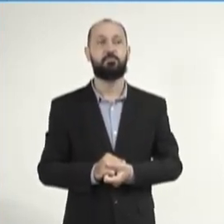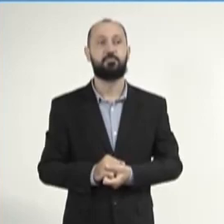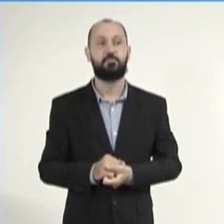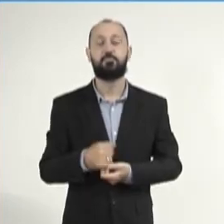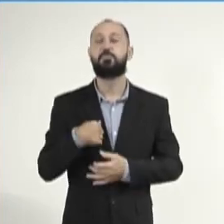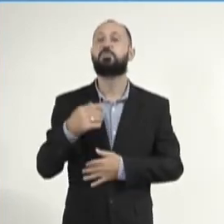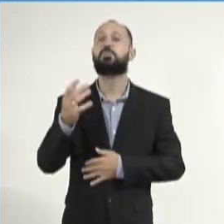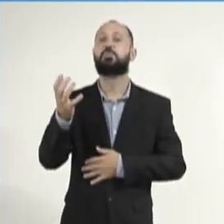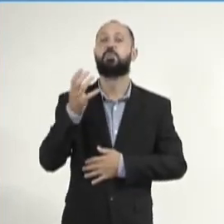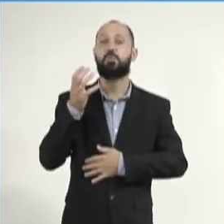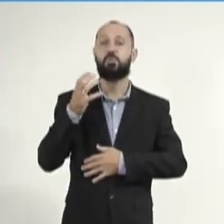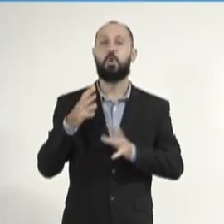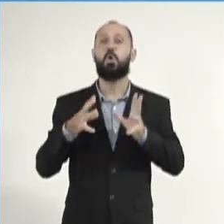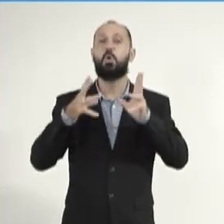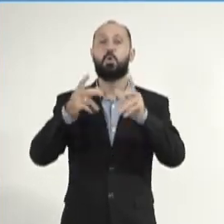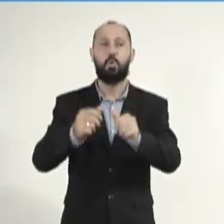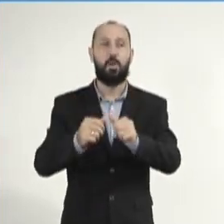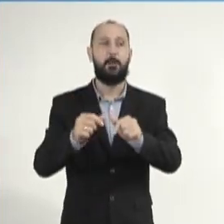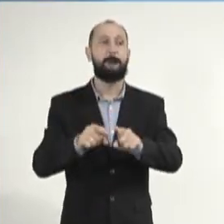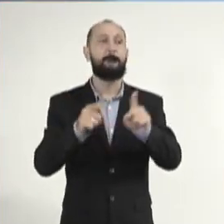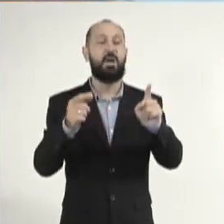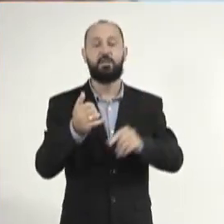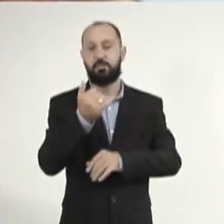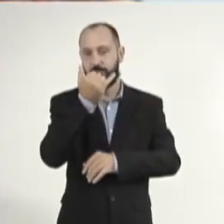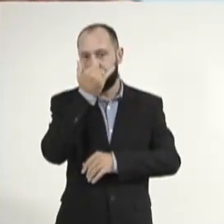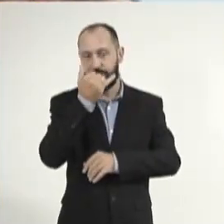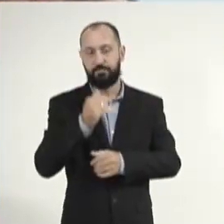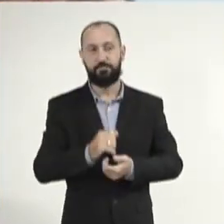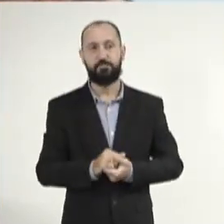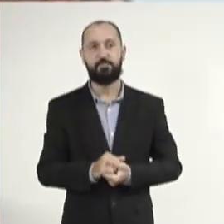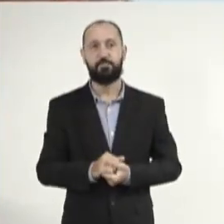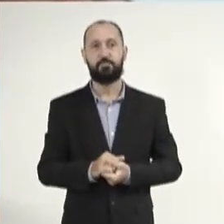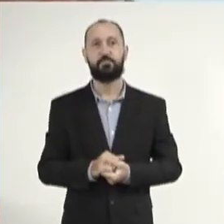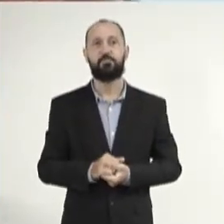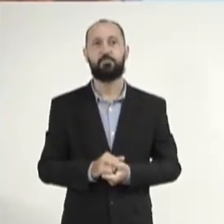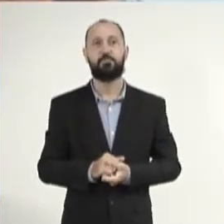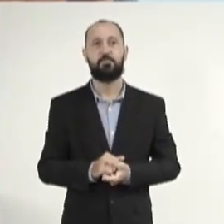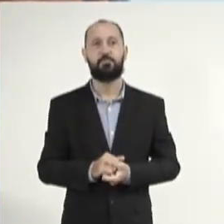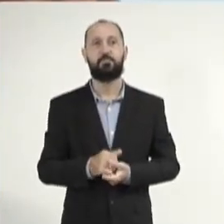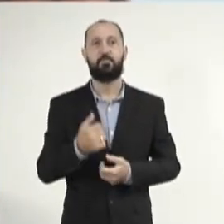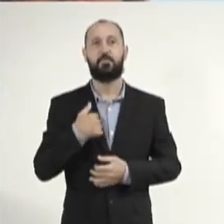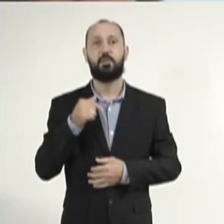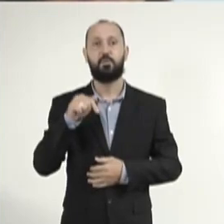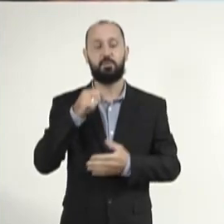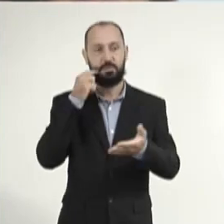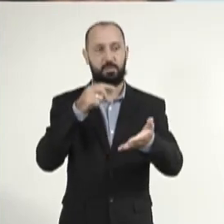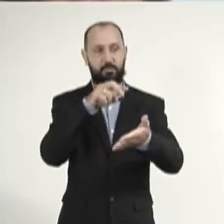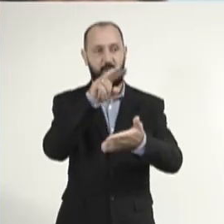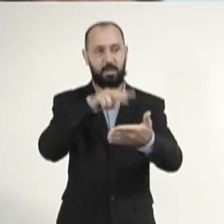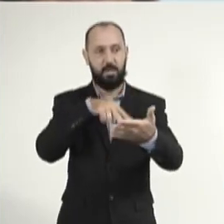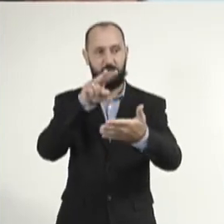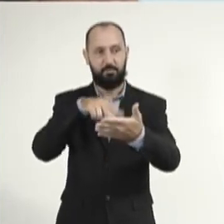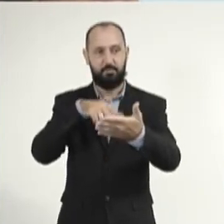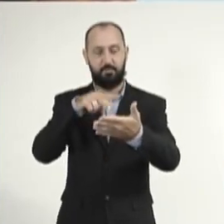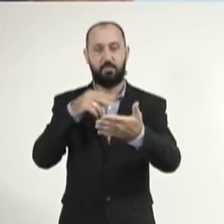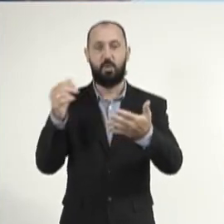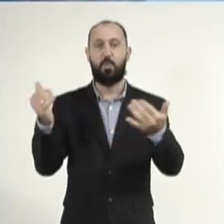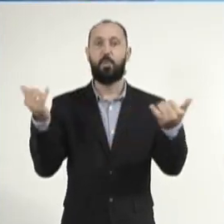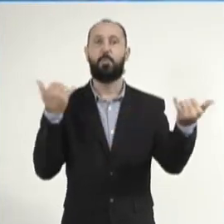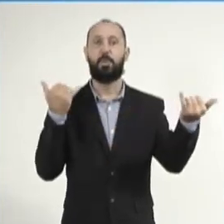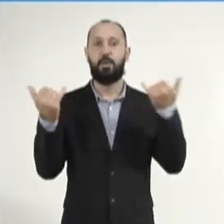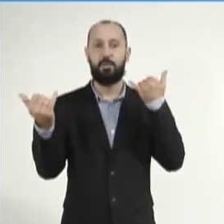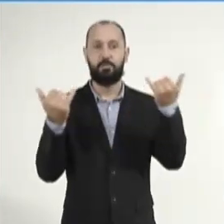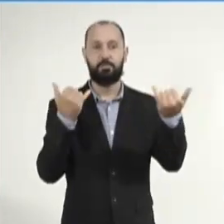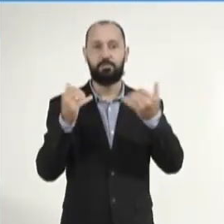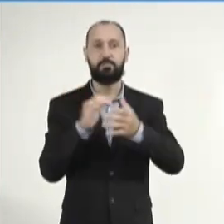Nós gostaríamos que todos, né, inclusive eu estava lendo uma notícia